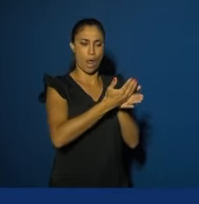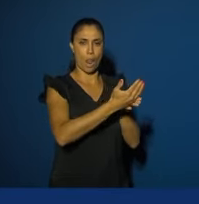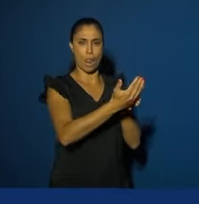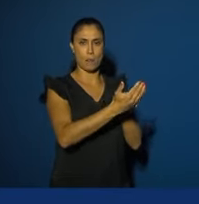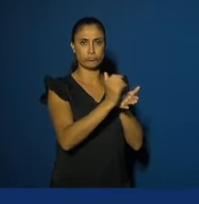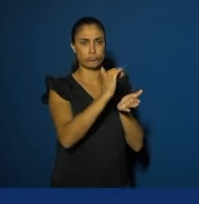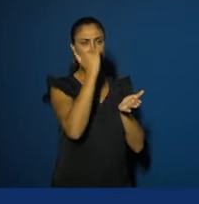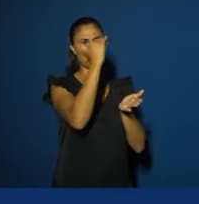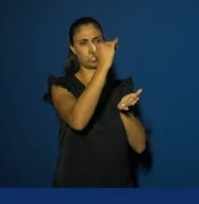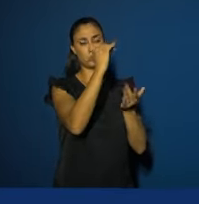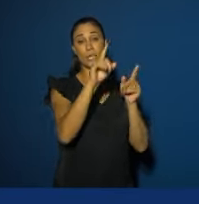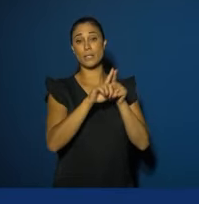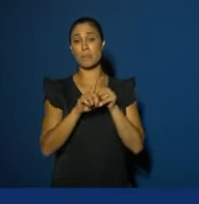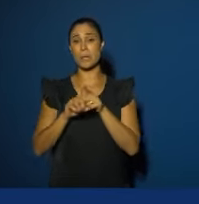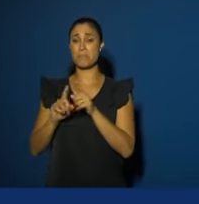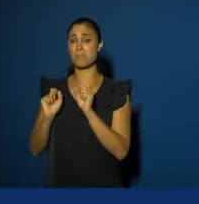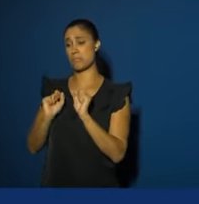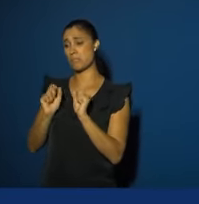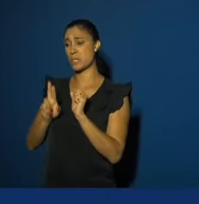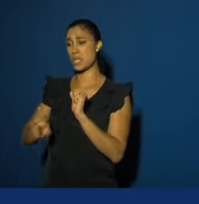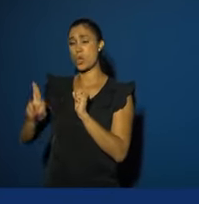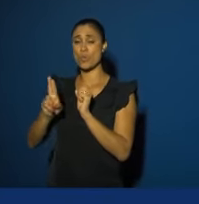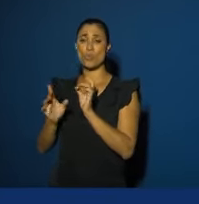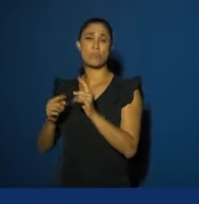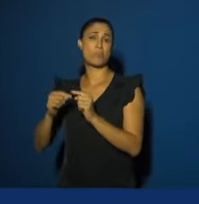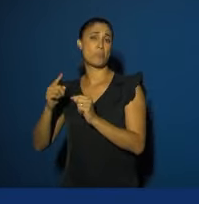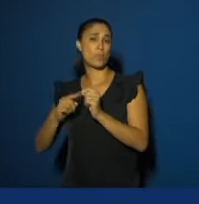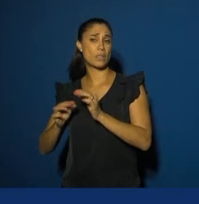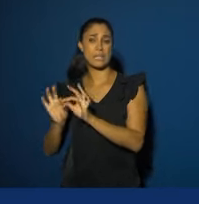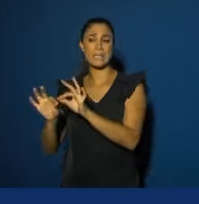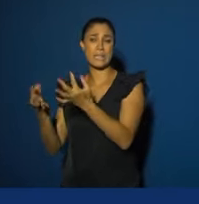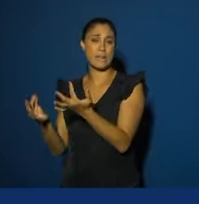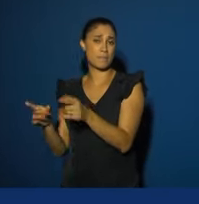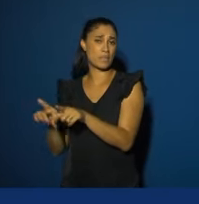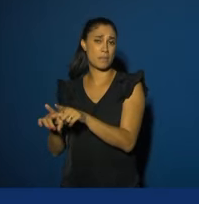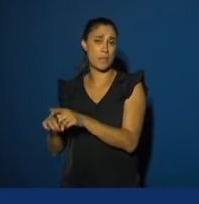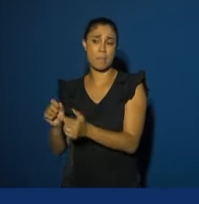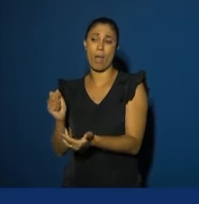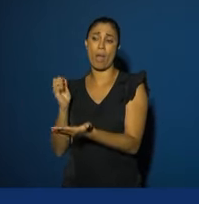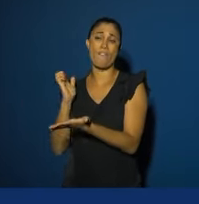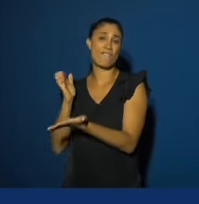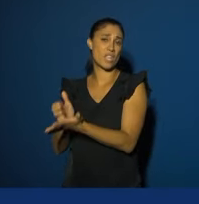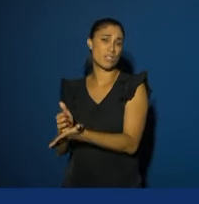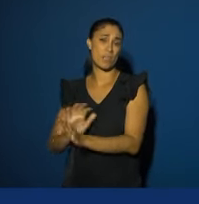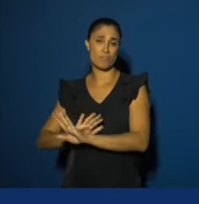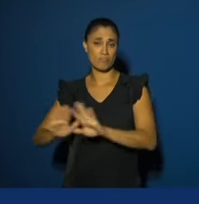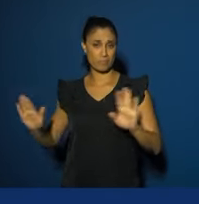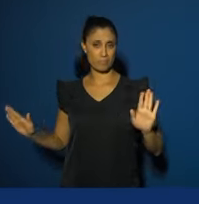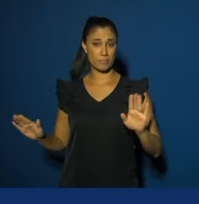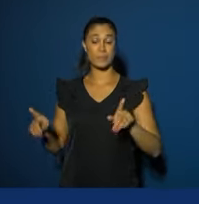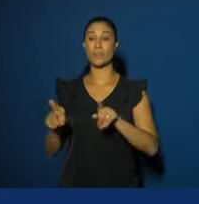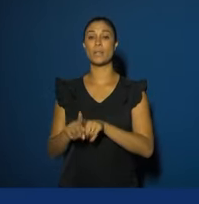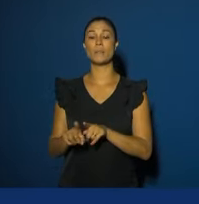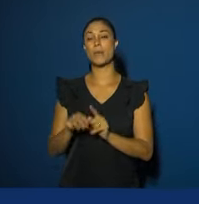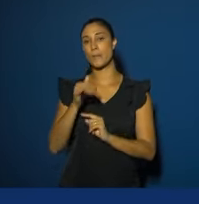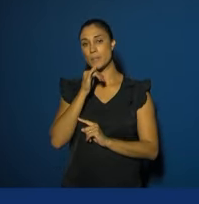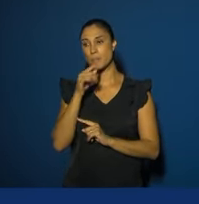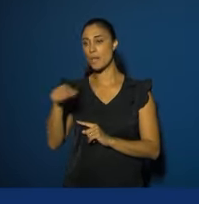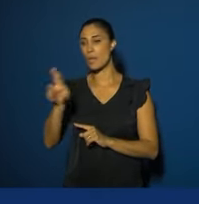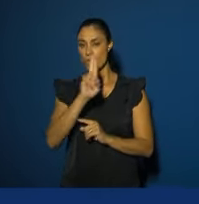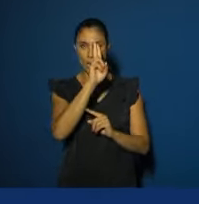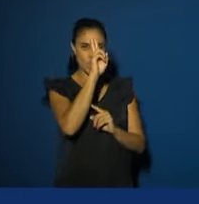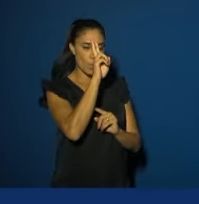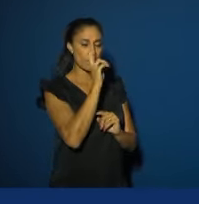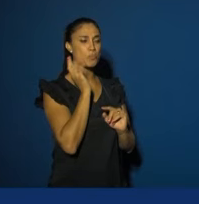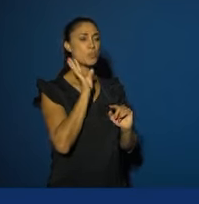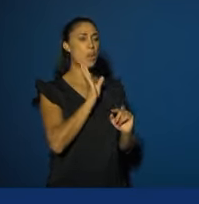algo top e ao mesmo tempo você um cara que consome produtos simples do ponto de vista de moda por exemplo e ao mesmo tempo que aí no restaurante